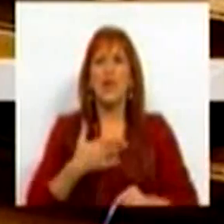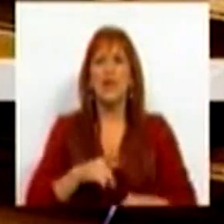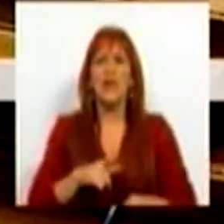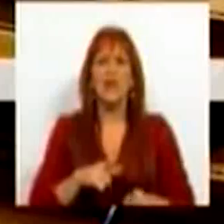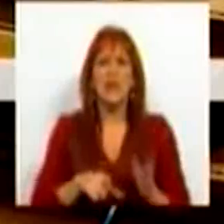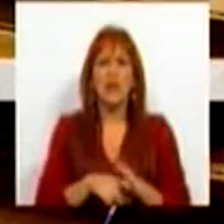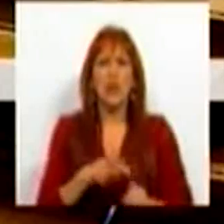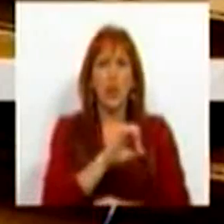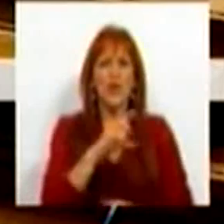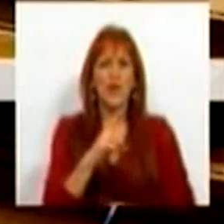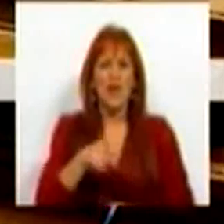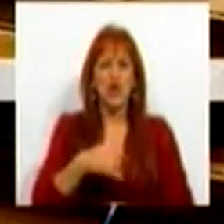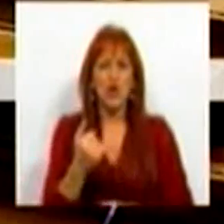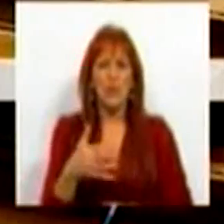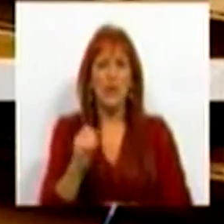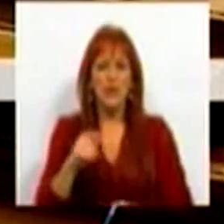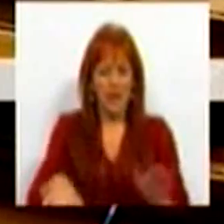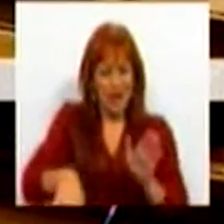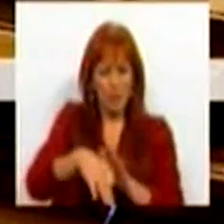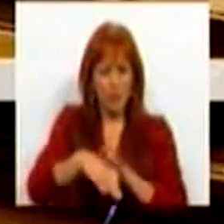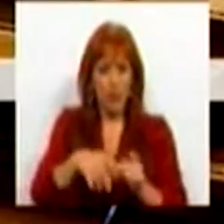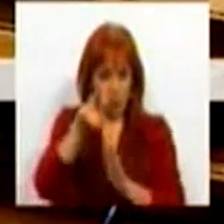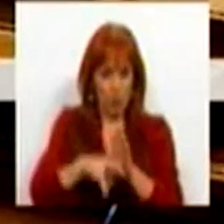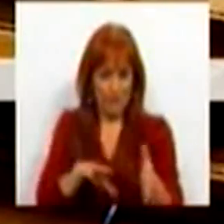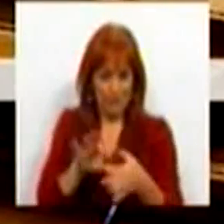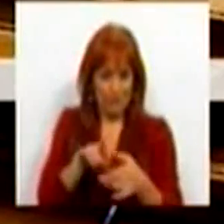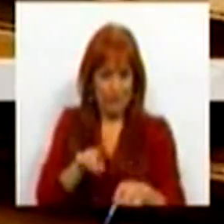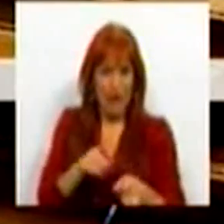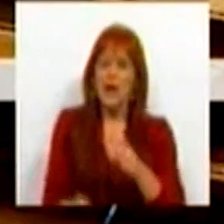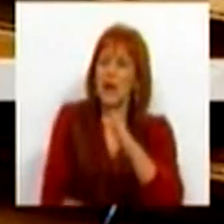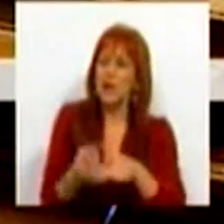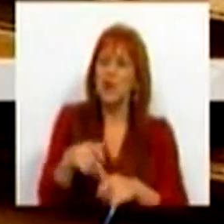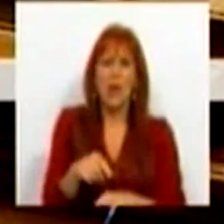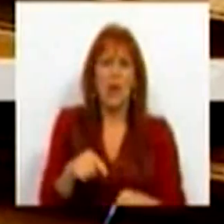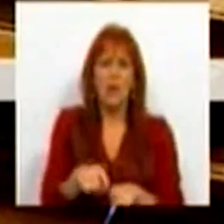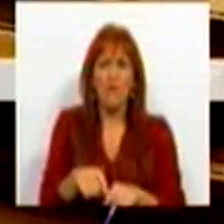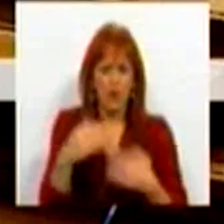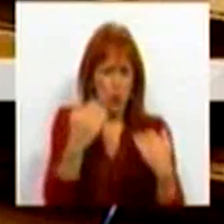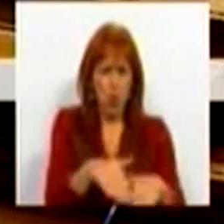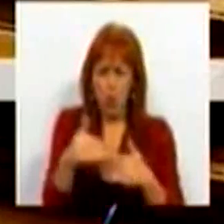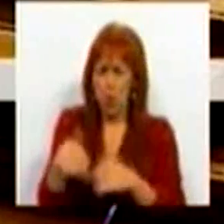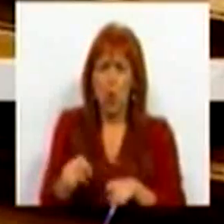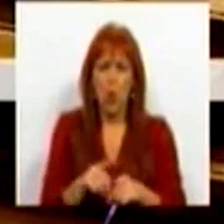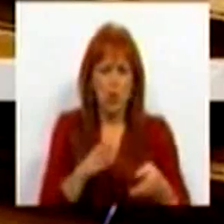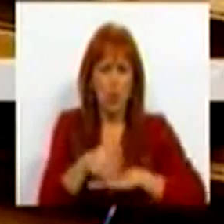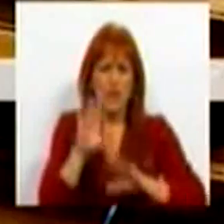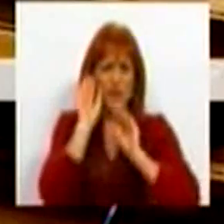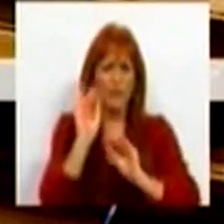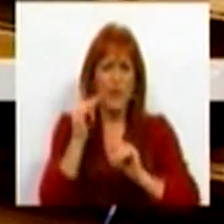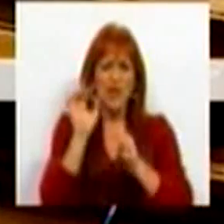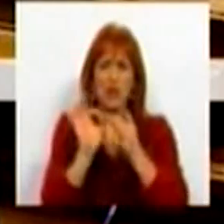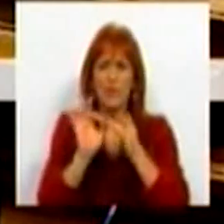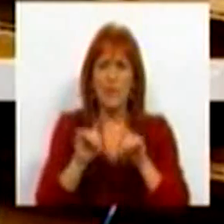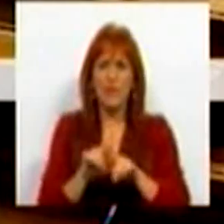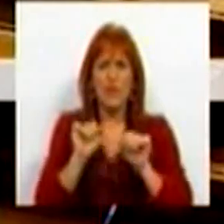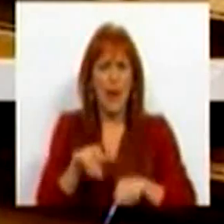Decreto-Lei 86/2015 e da portaria que o regulamenta, foram criados sérios constrangimentos no acesso à formação